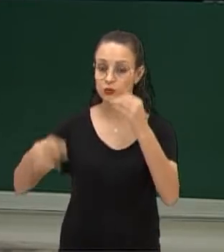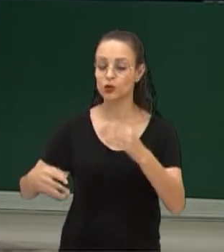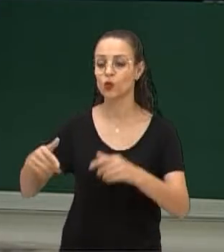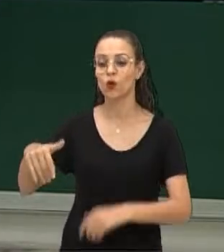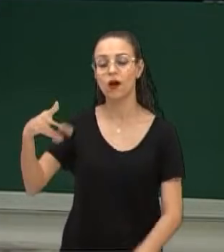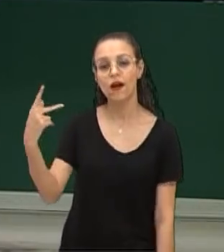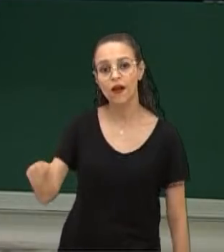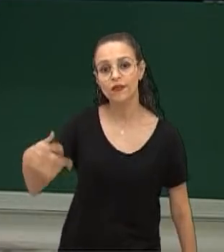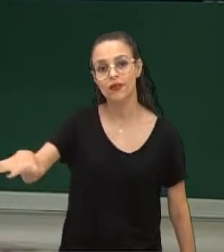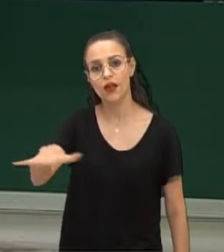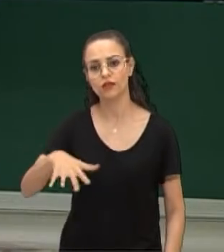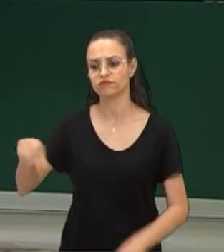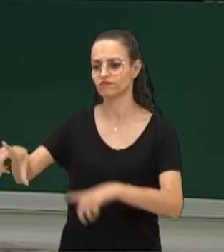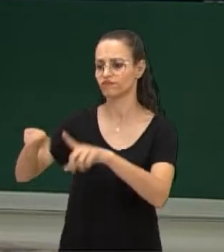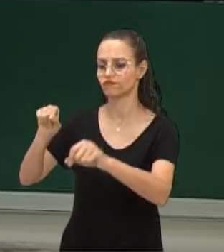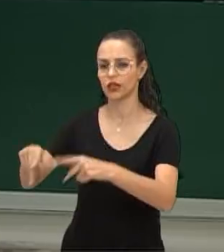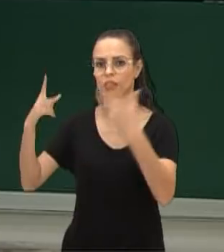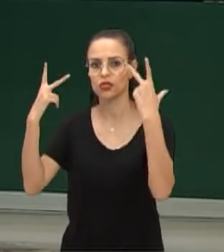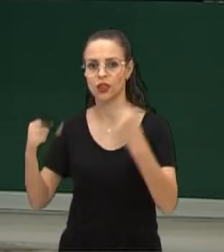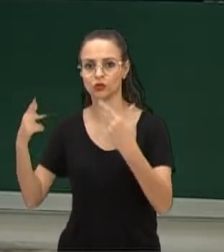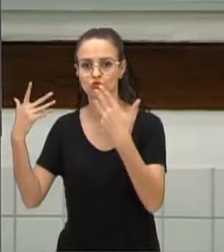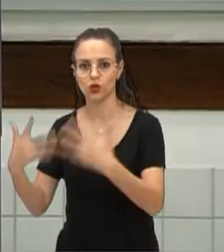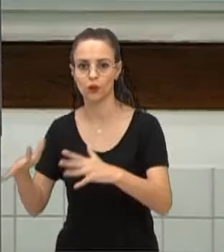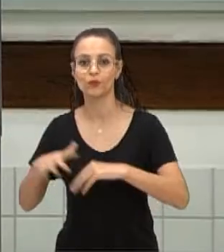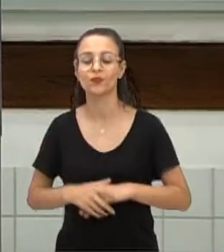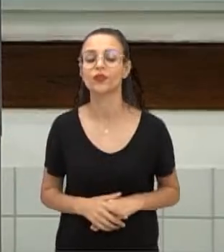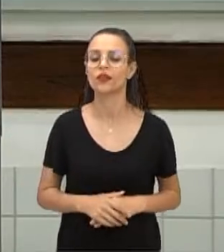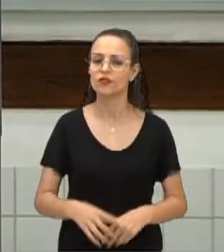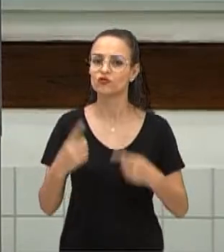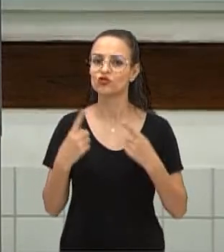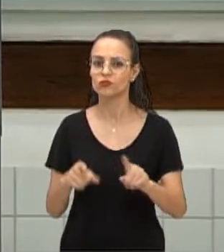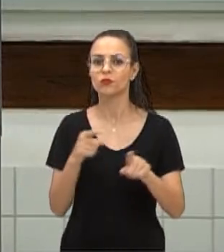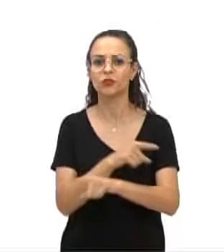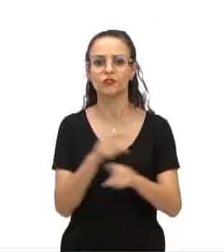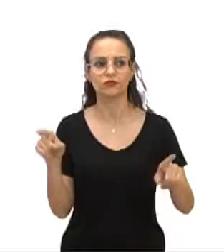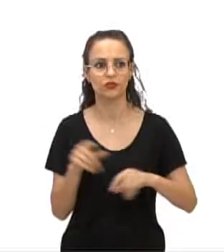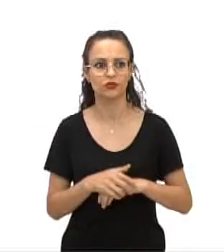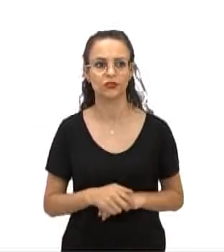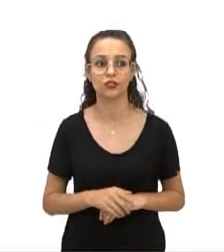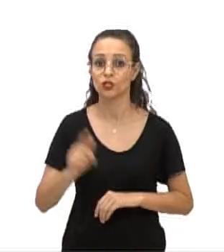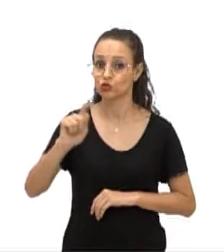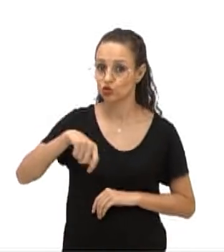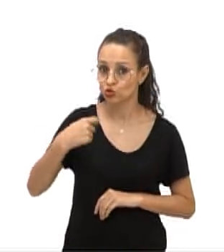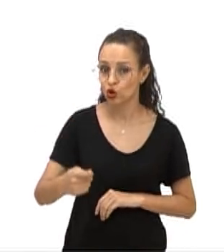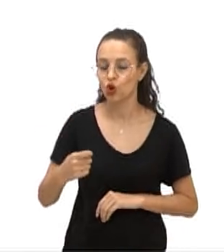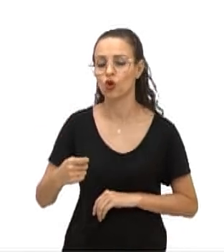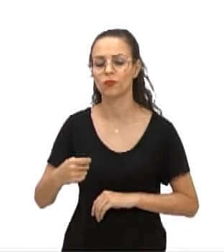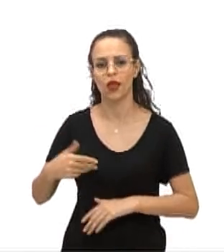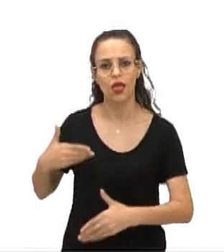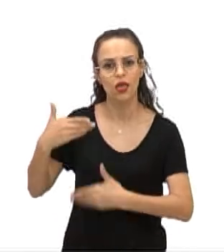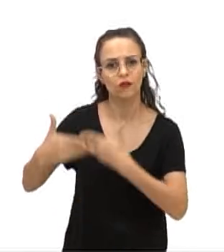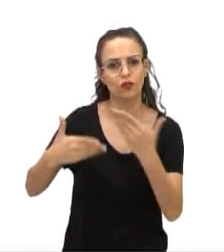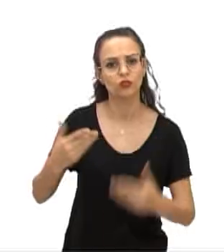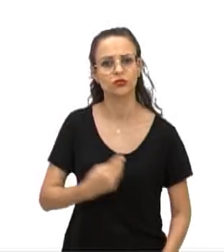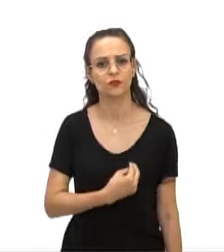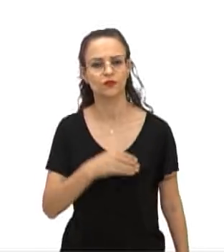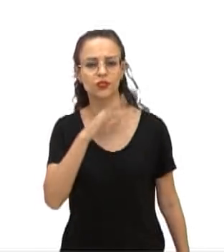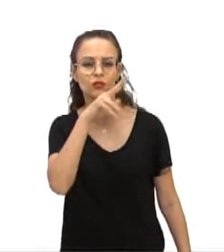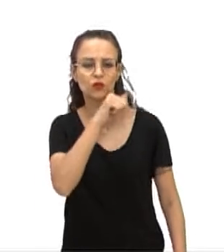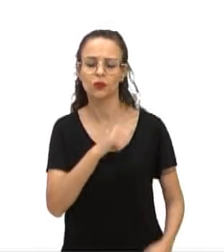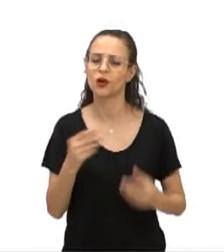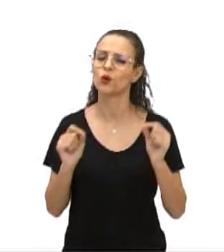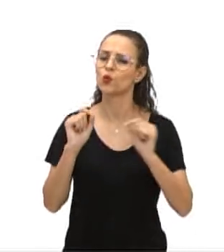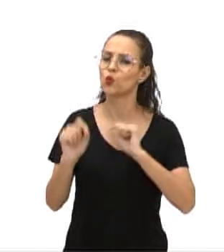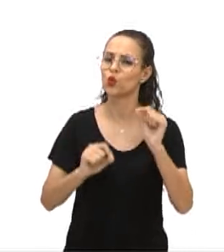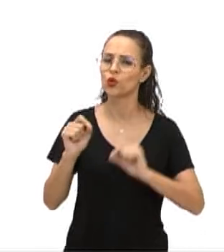a natureza selecionava. Aí eu lanço esse desafio para vocês. Sobre a evolução dos seres vivos, quais eram